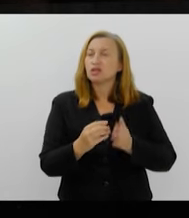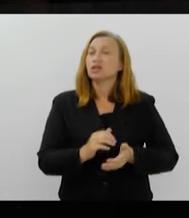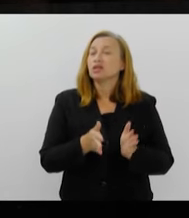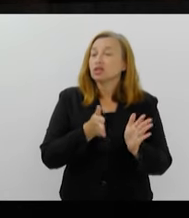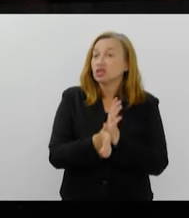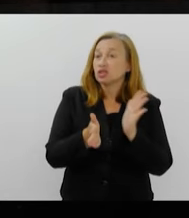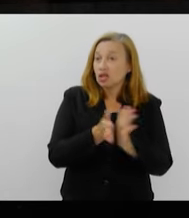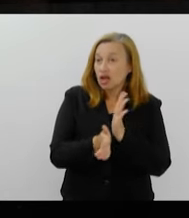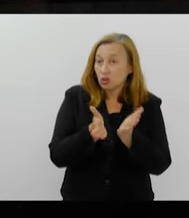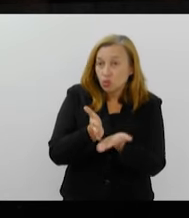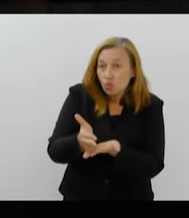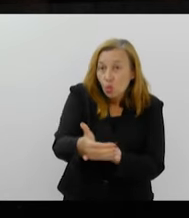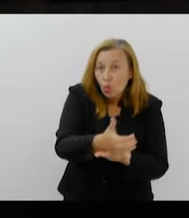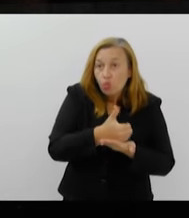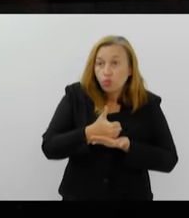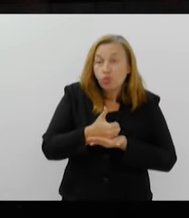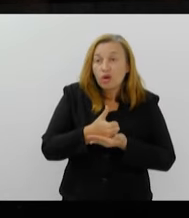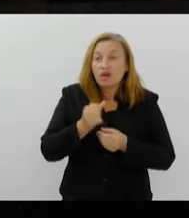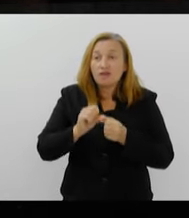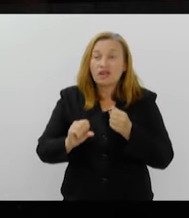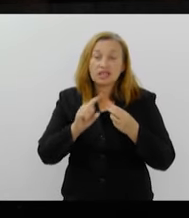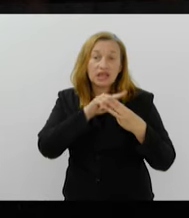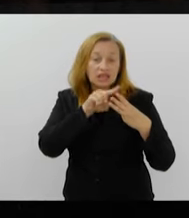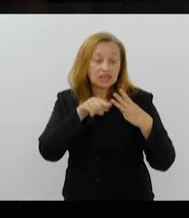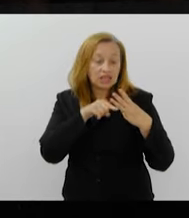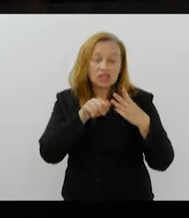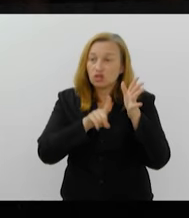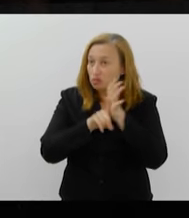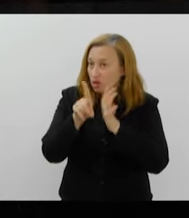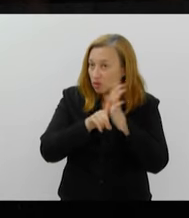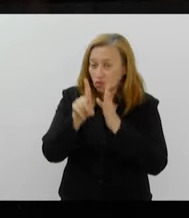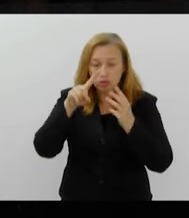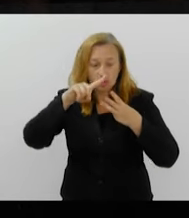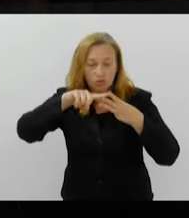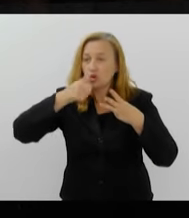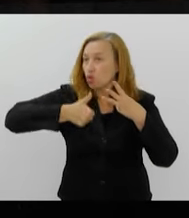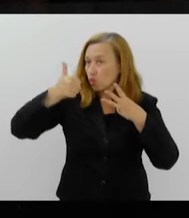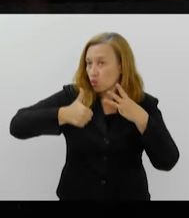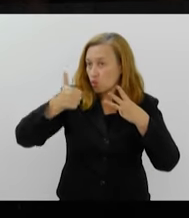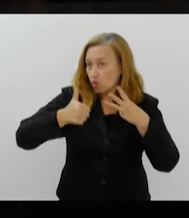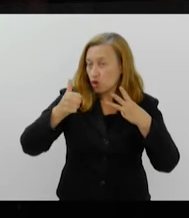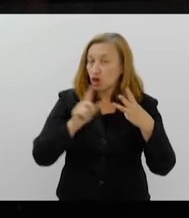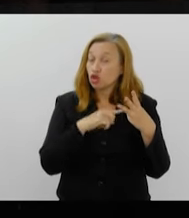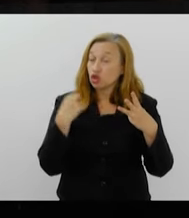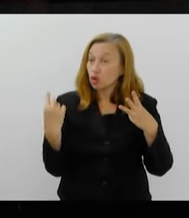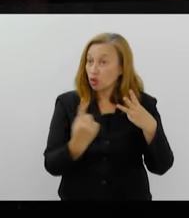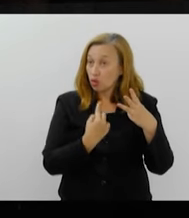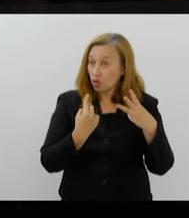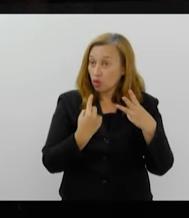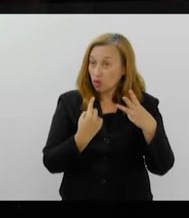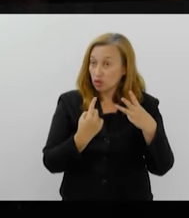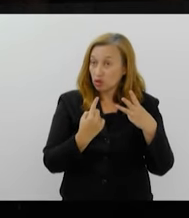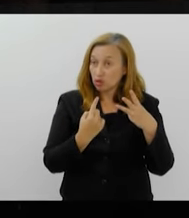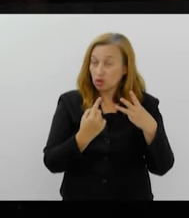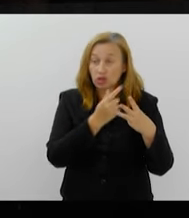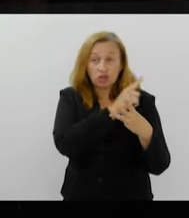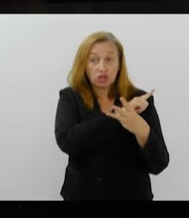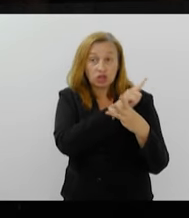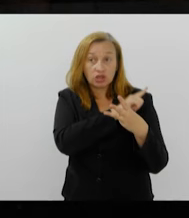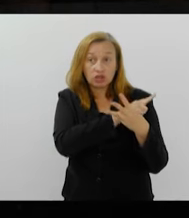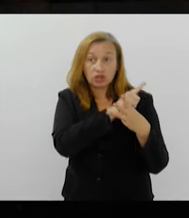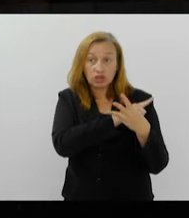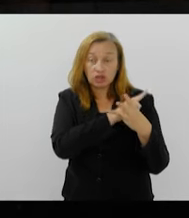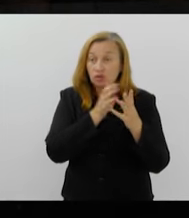despesas, cabe fazer três perguntas. Um, estamos gerenciando as despesas de modo a